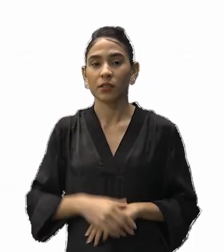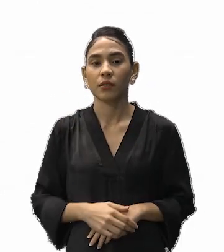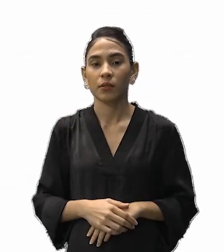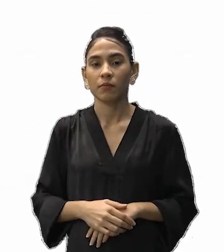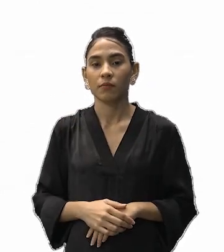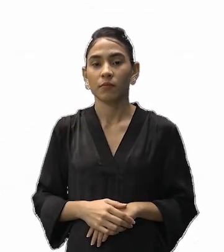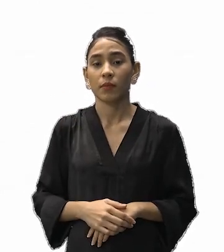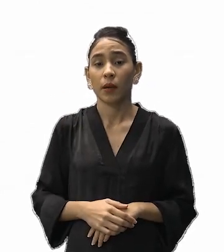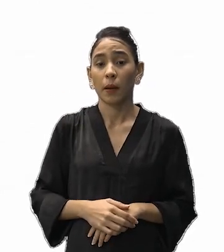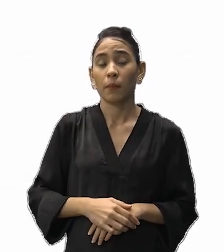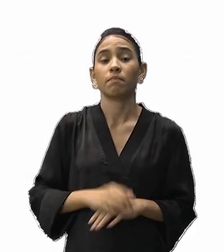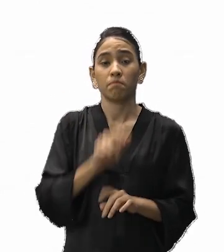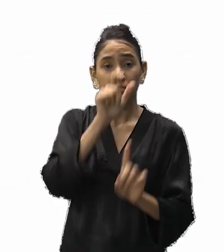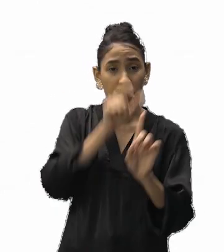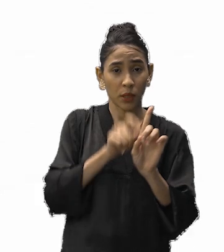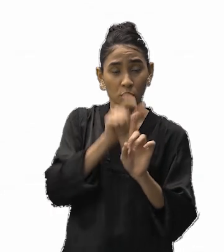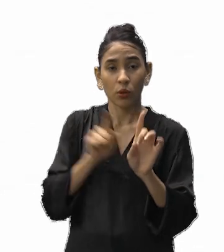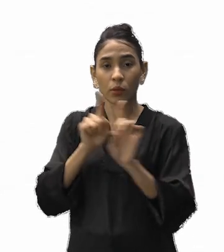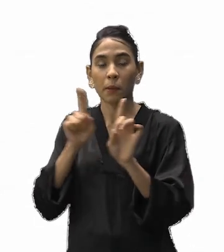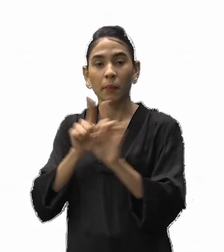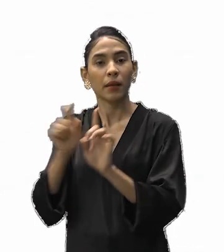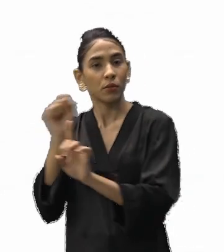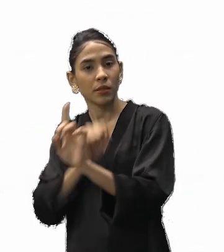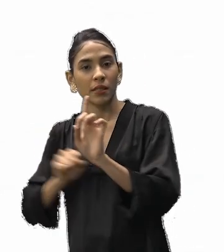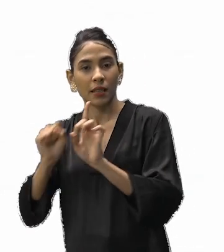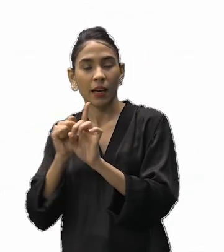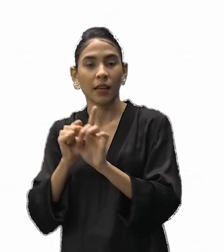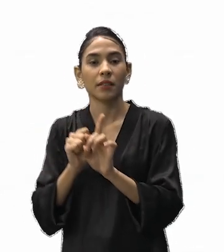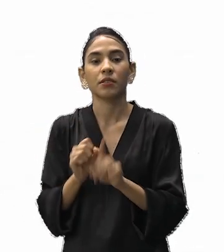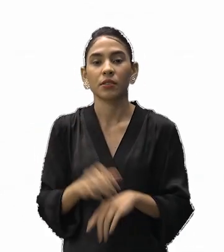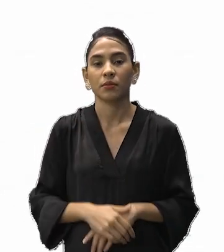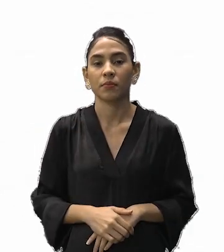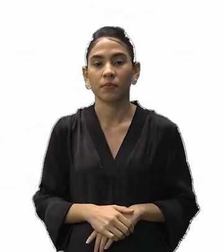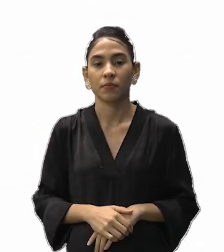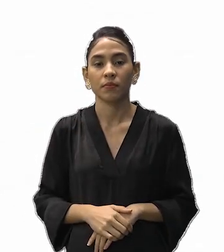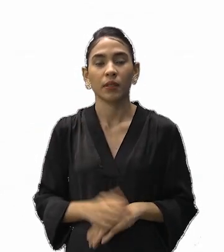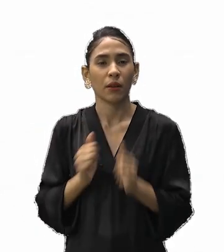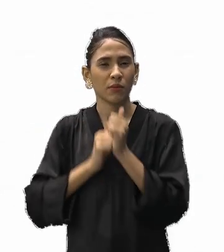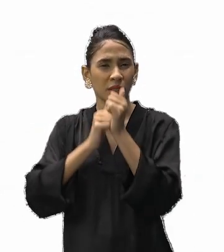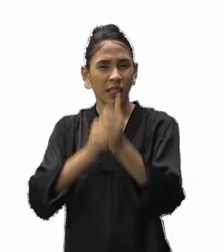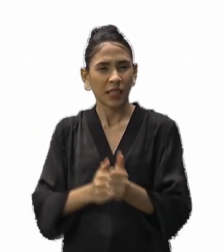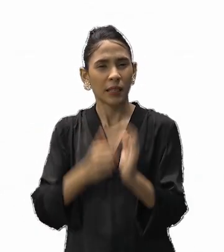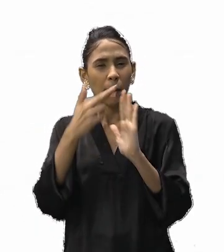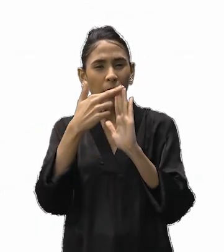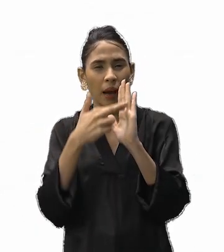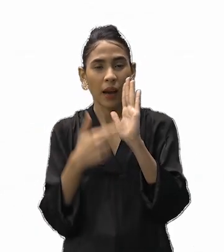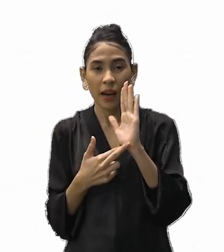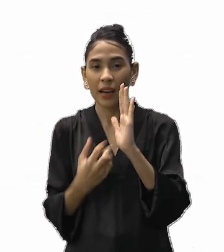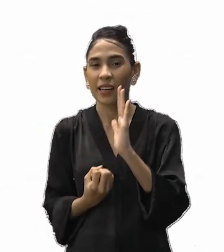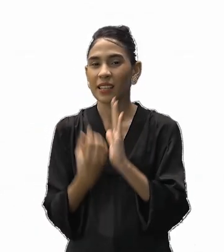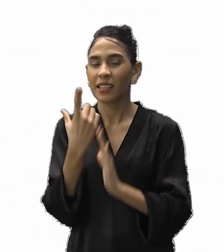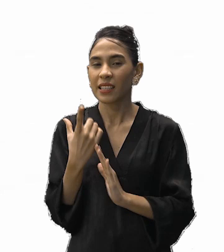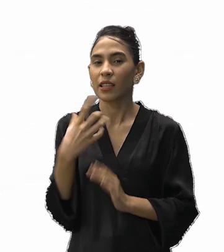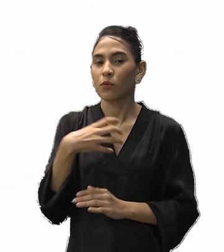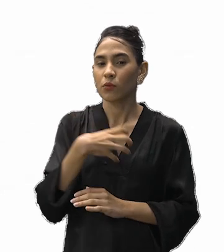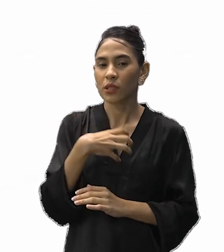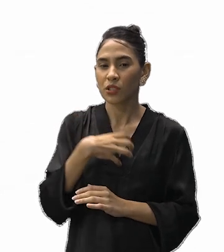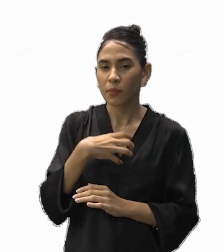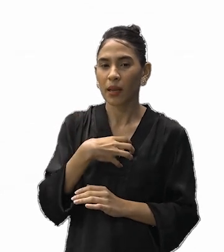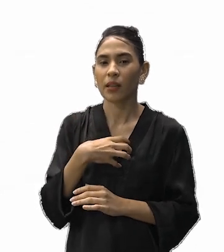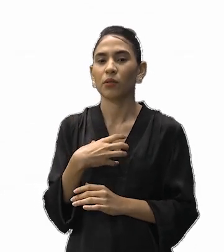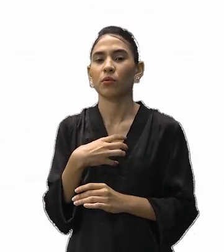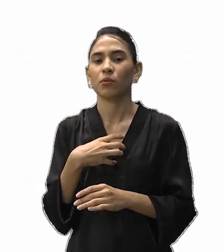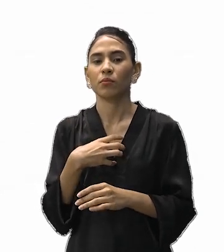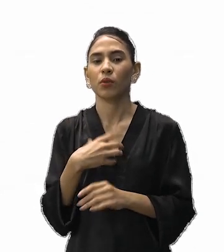para o indivíduo quanto para o coletivo. Na prática, seguir esses preceitos, ele cria uma reação em cadeia